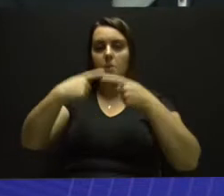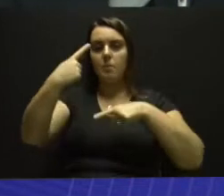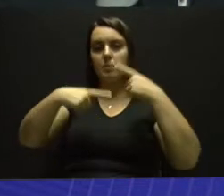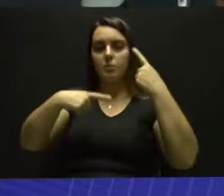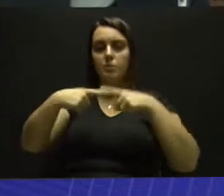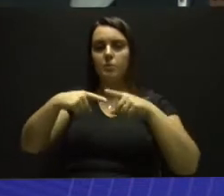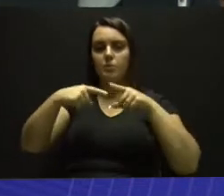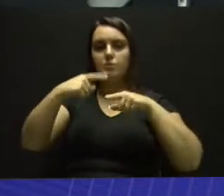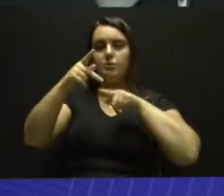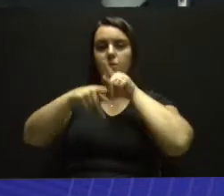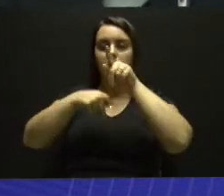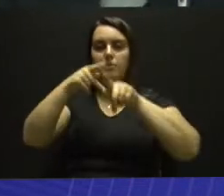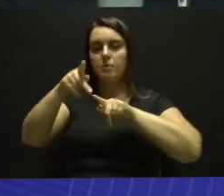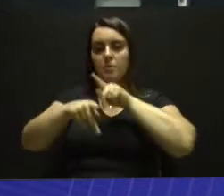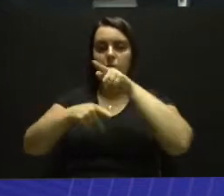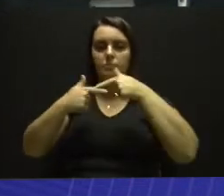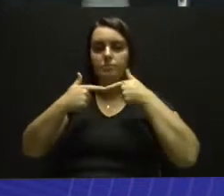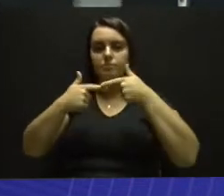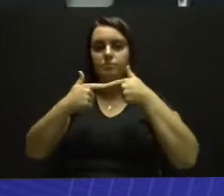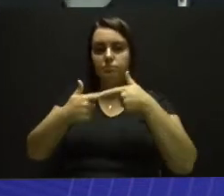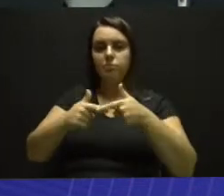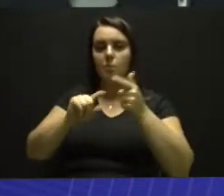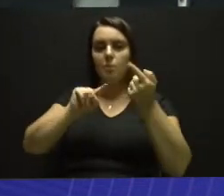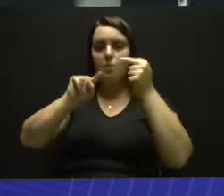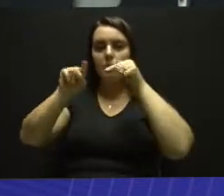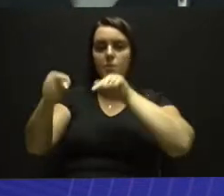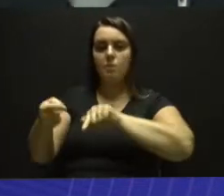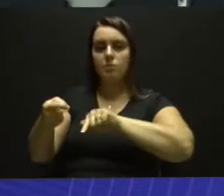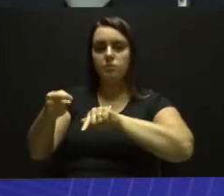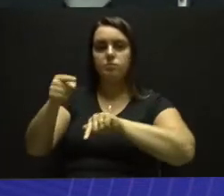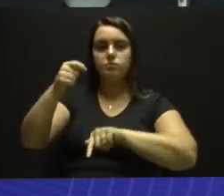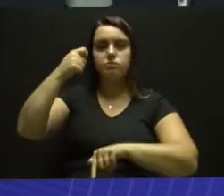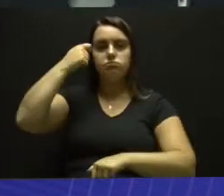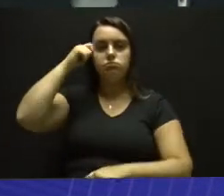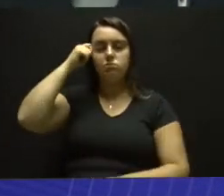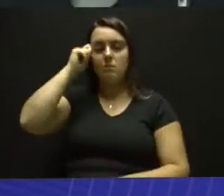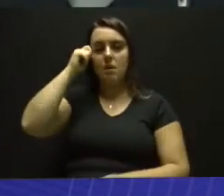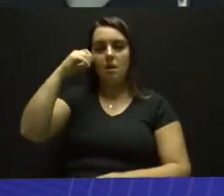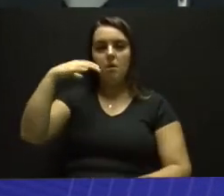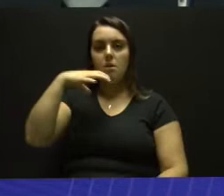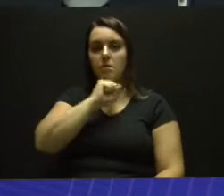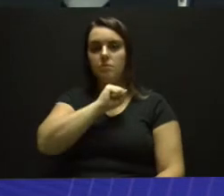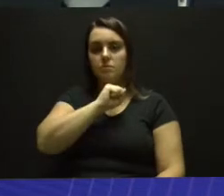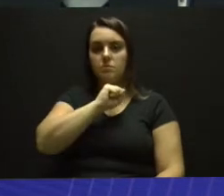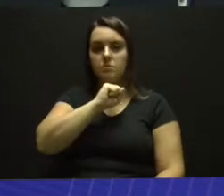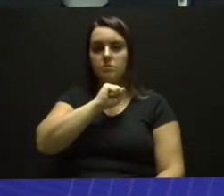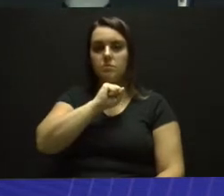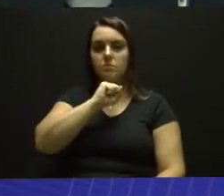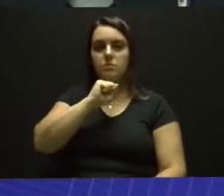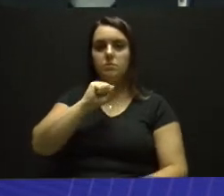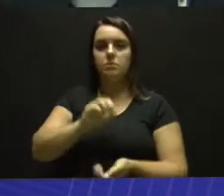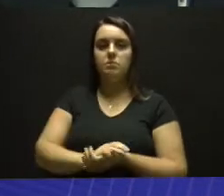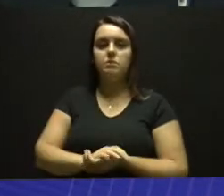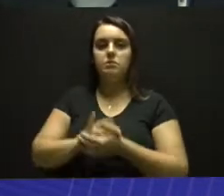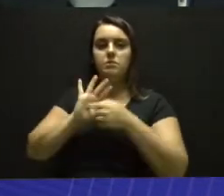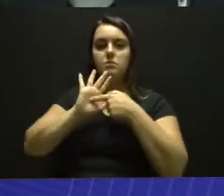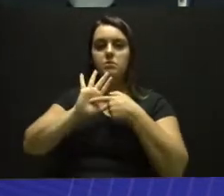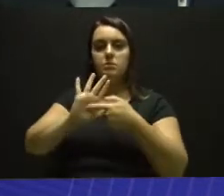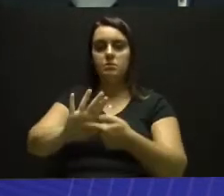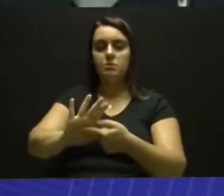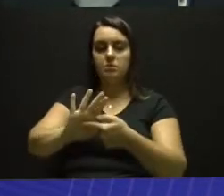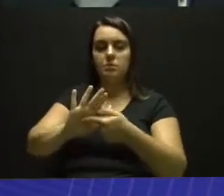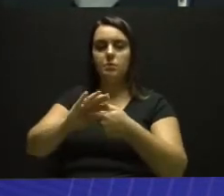e enfrentamento ao racismo com urgência segundo ele dar status de ministério